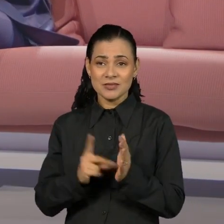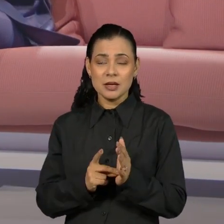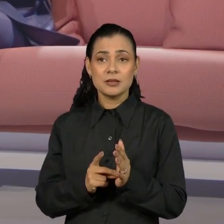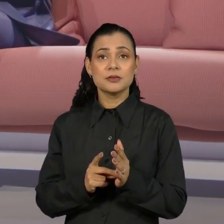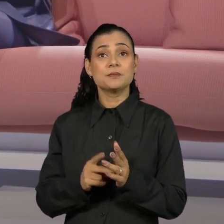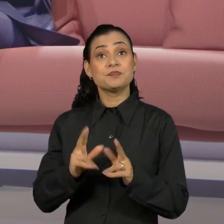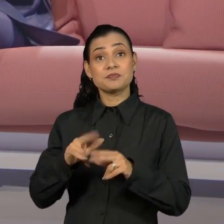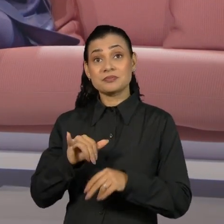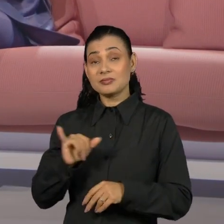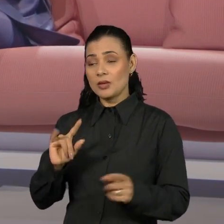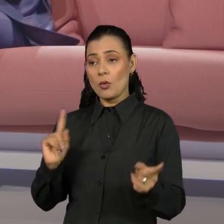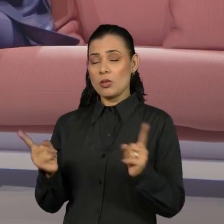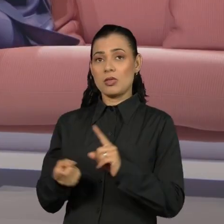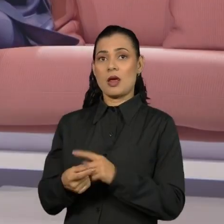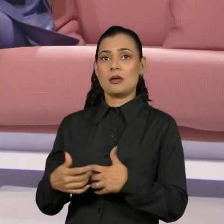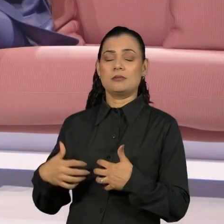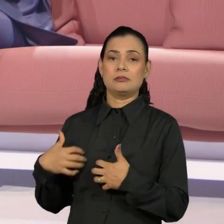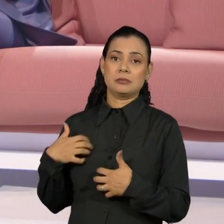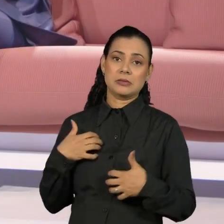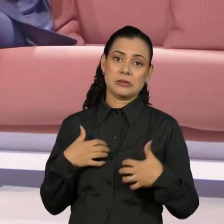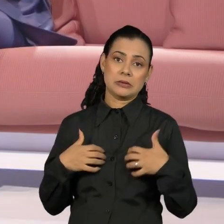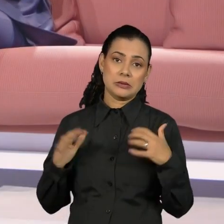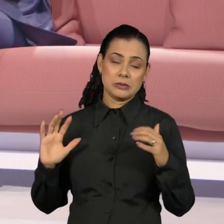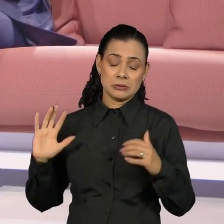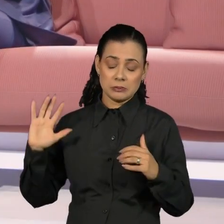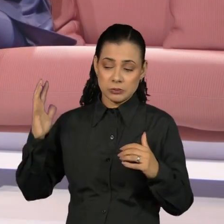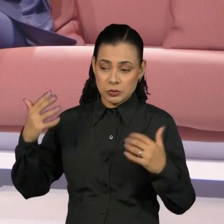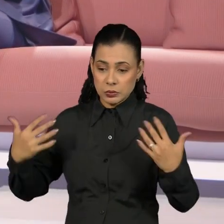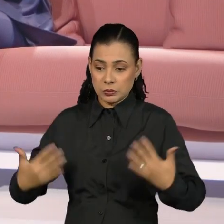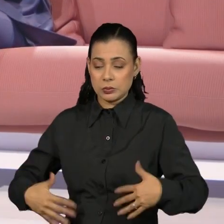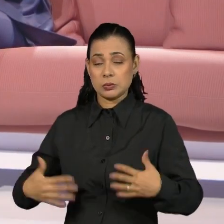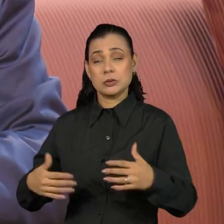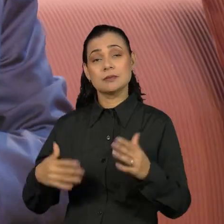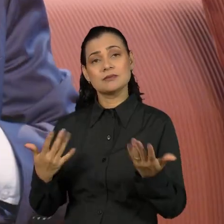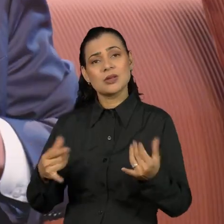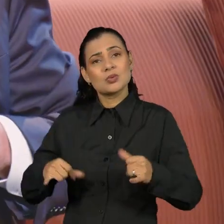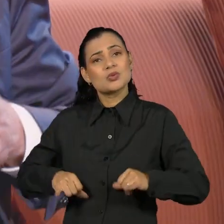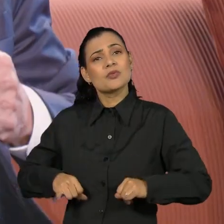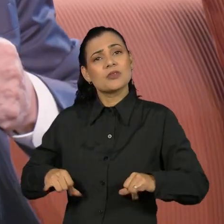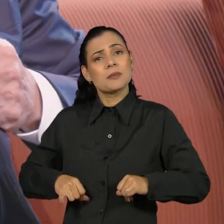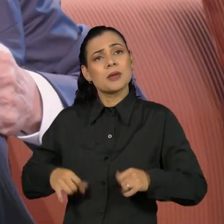pai enterrar um filho é uma inversão da natureza, né? Então é uma dor que